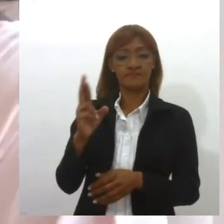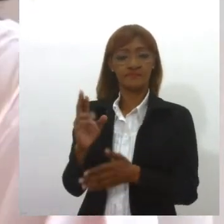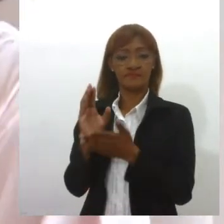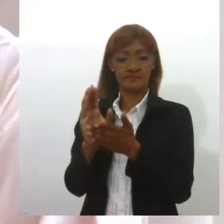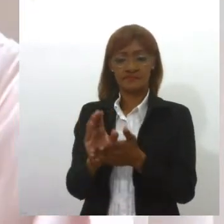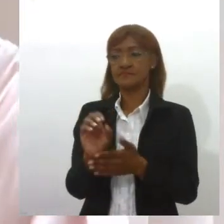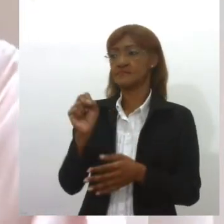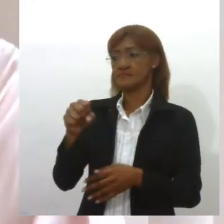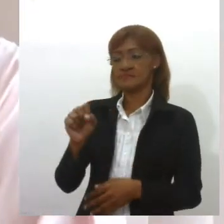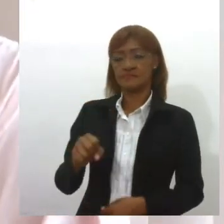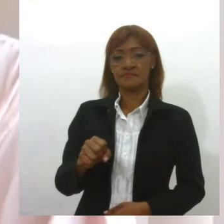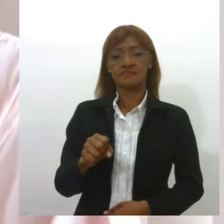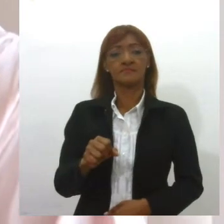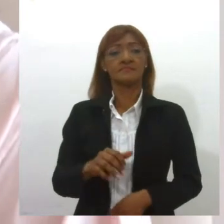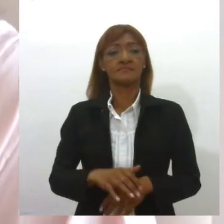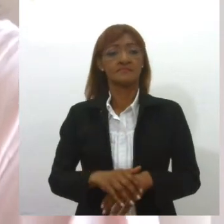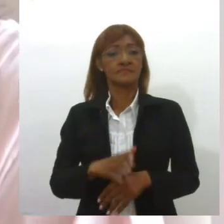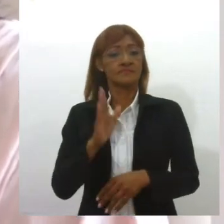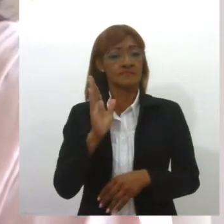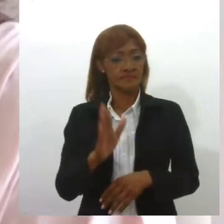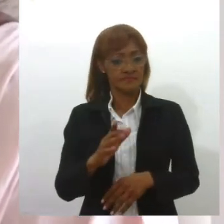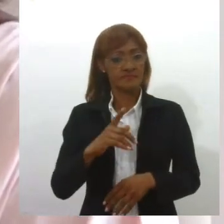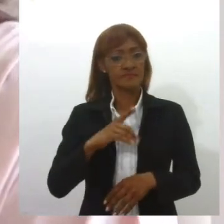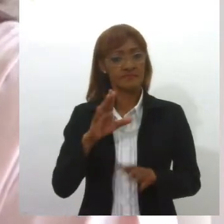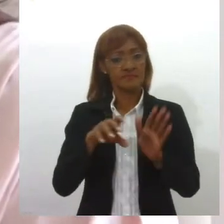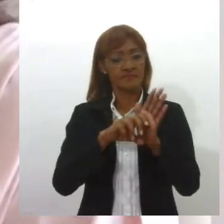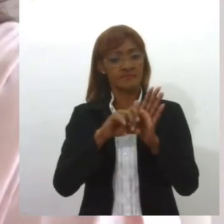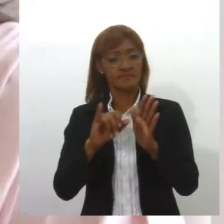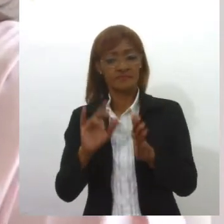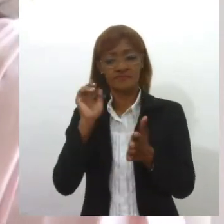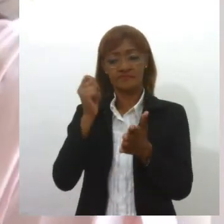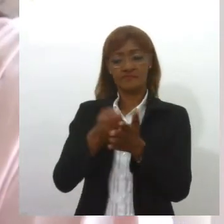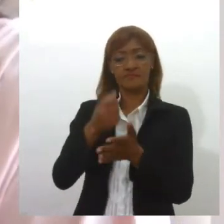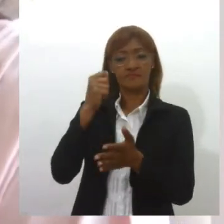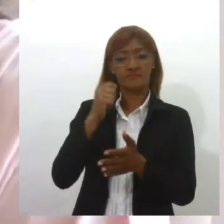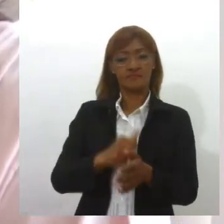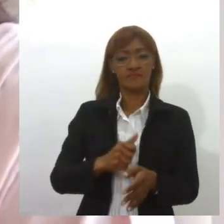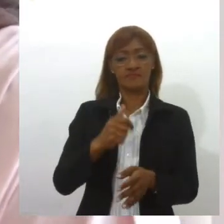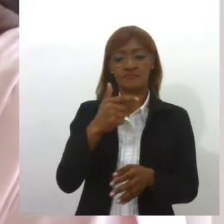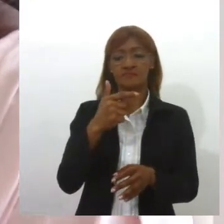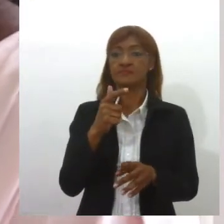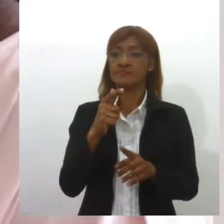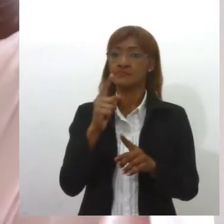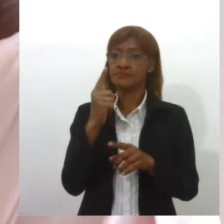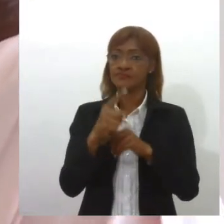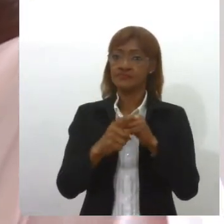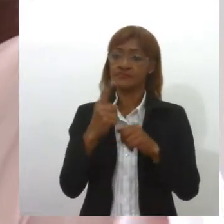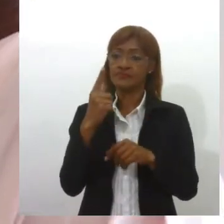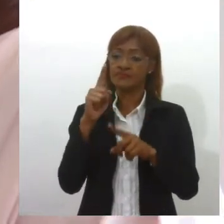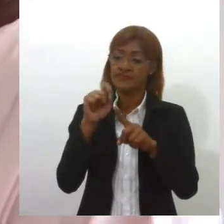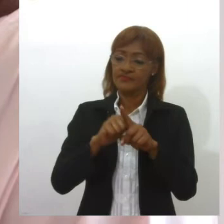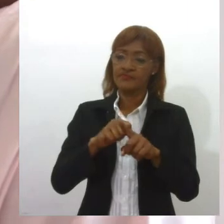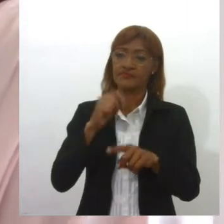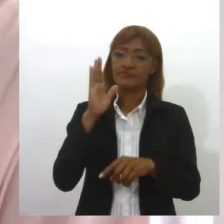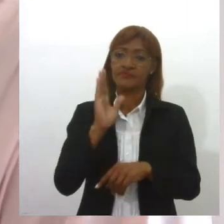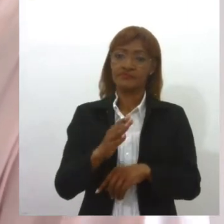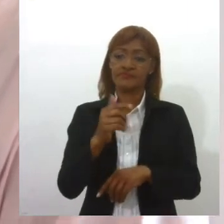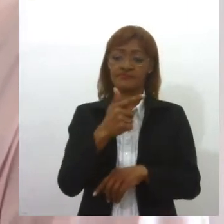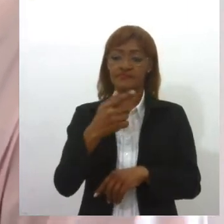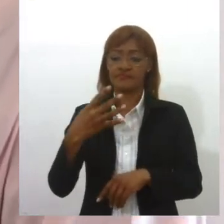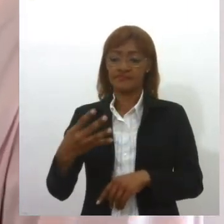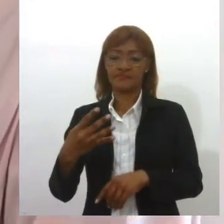Isso, R$220 mil o edital prevê o pagamento de bolsas no período de 24 meses. E o intuito da FAPTEC é